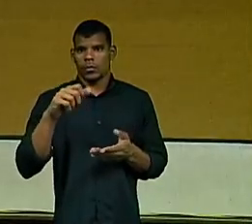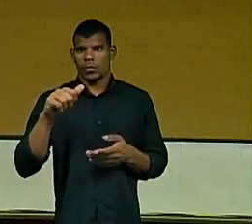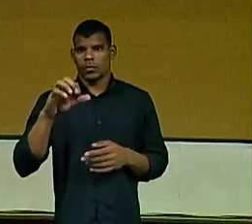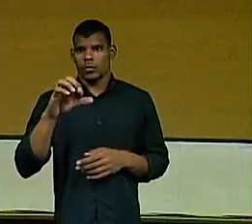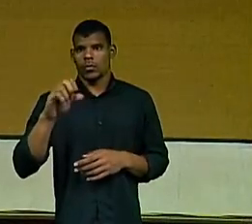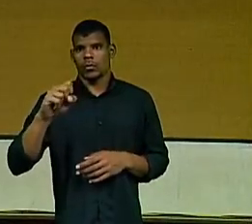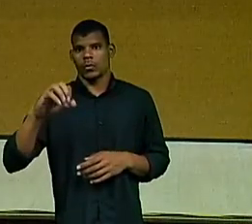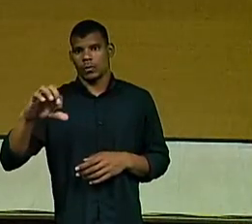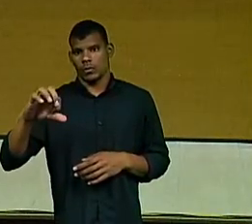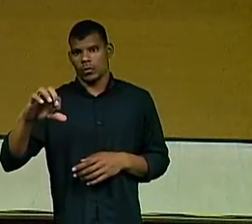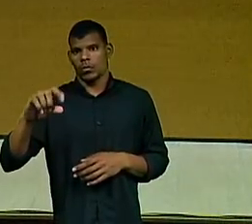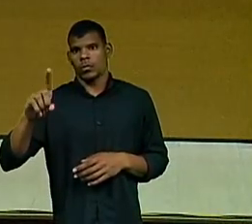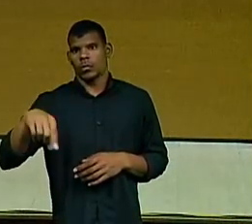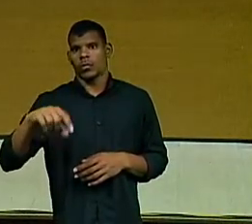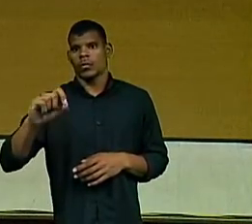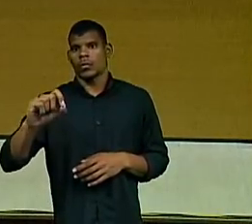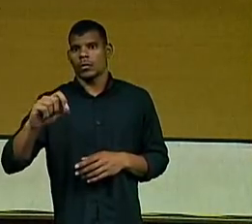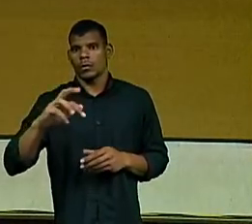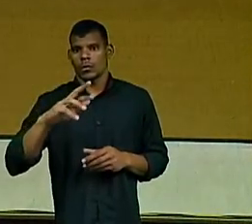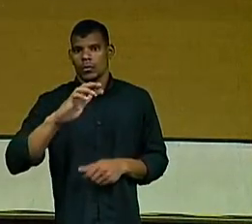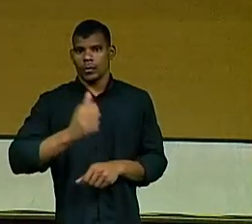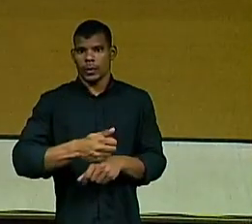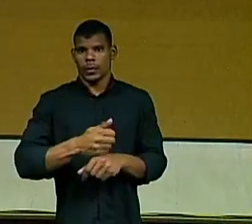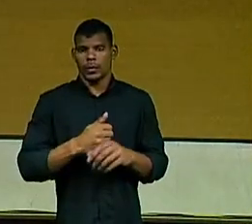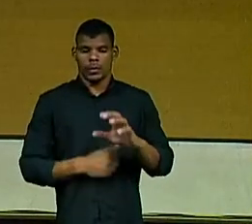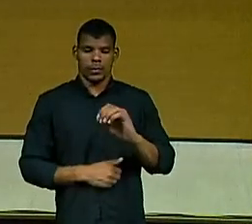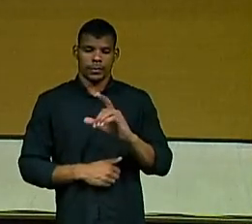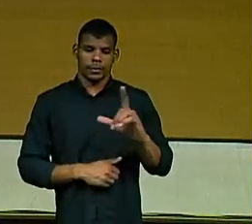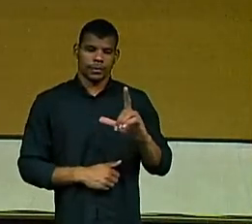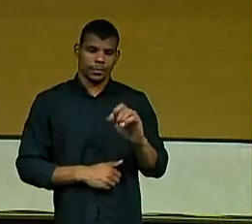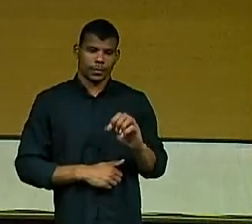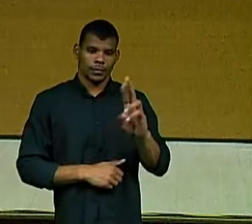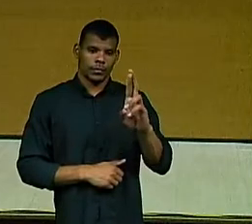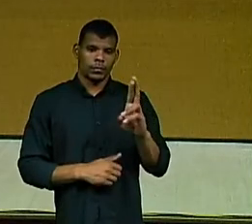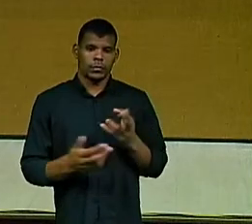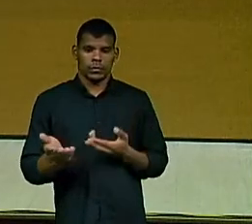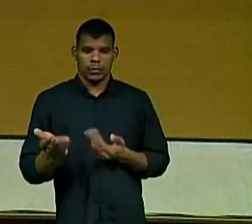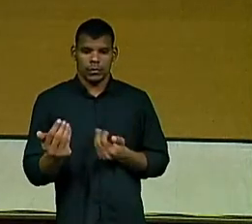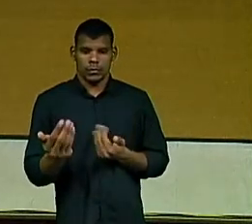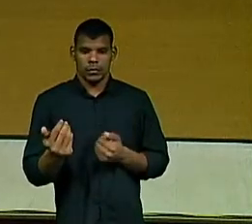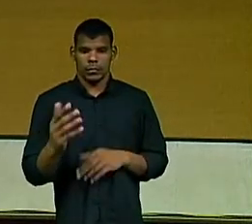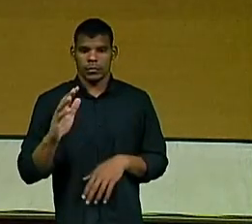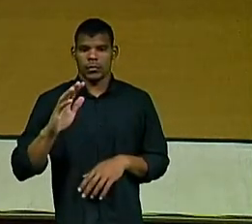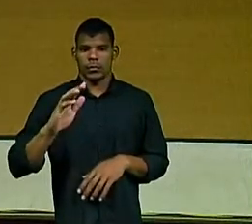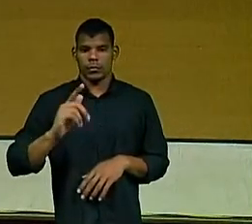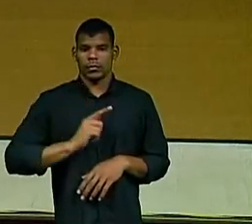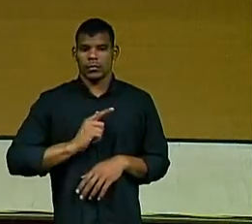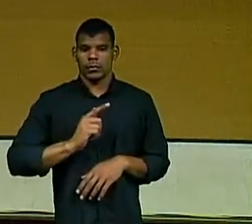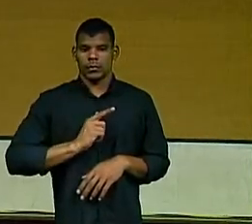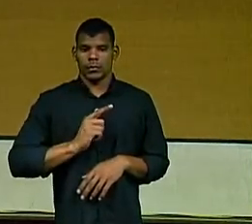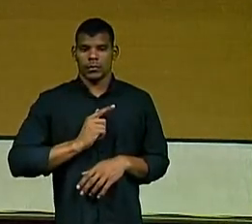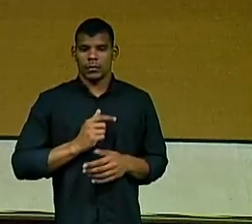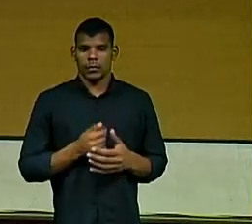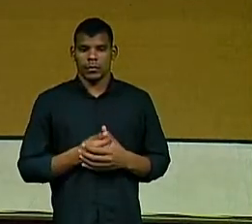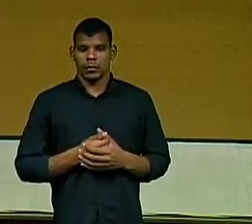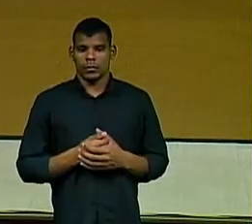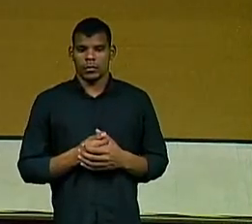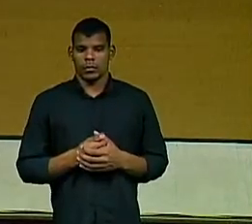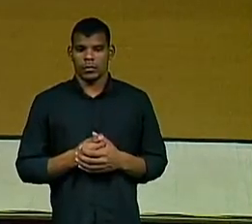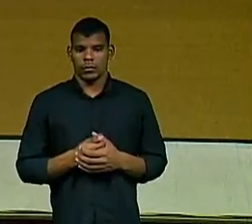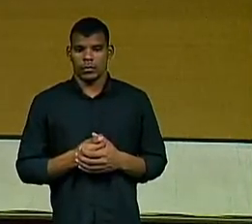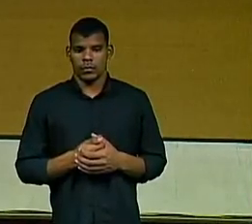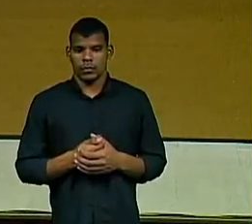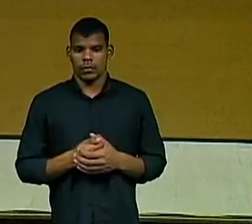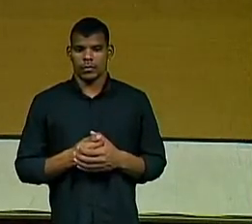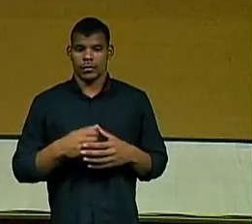foi eleição de Fernando Collor de Melo um homem jovem que dialogava com a classe Empresarial que andava